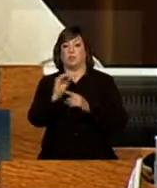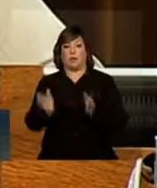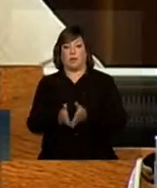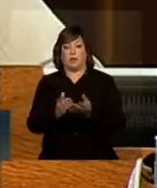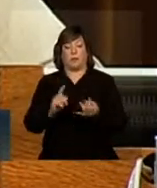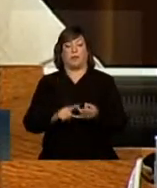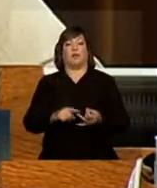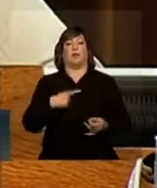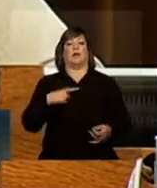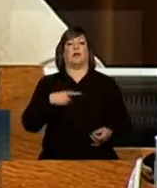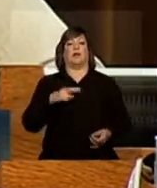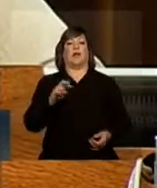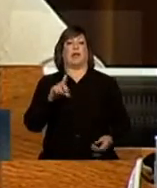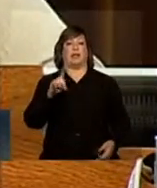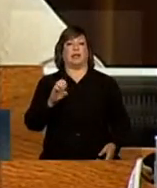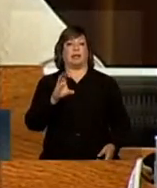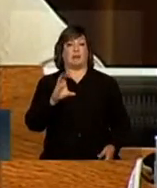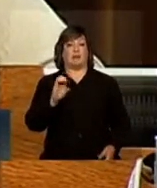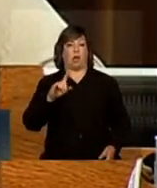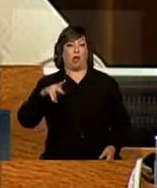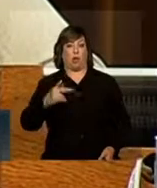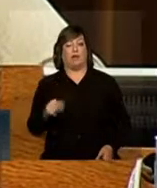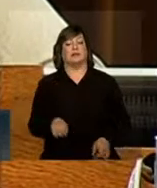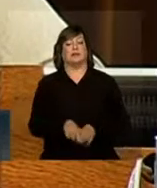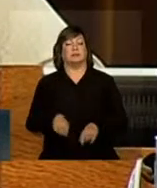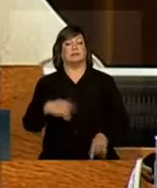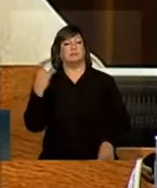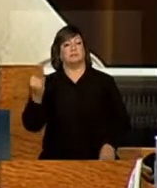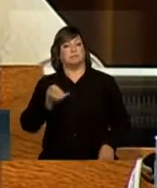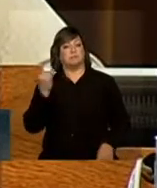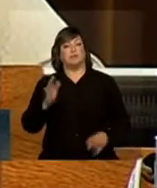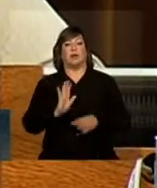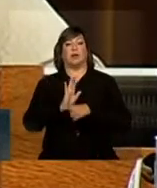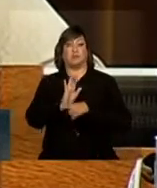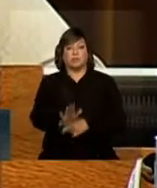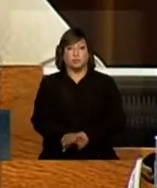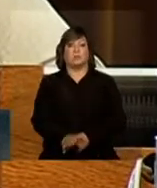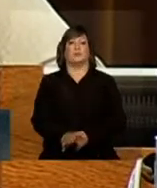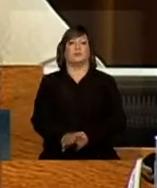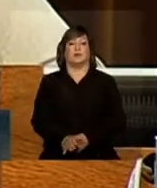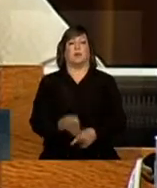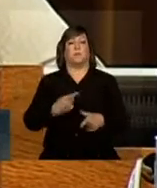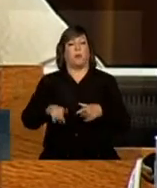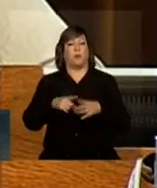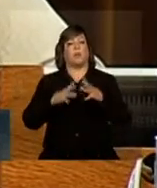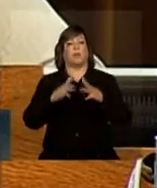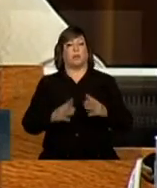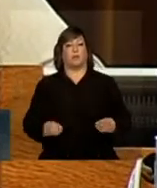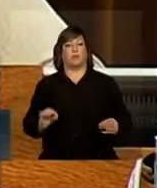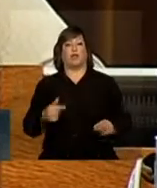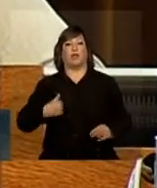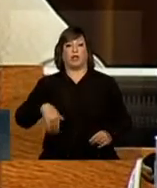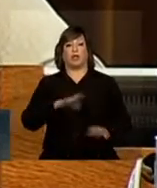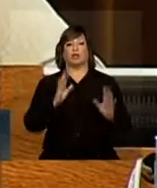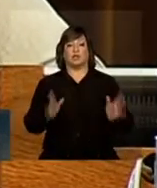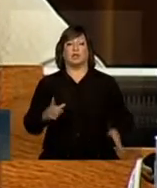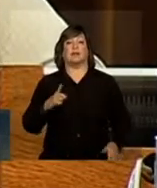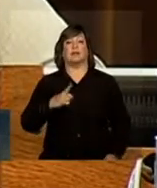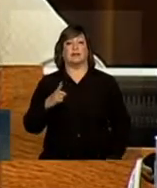intervenções, o impacto realmente é enorme. E nós já temos alguns